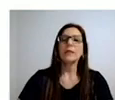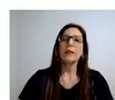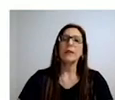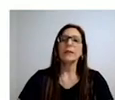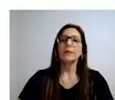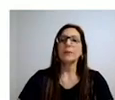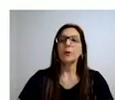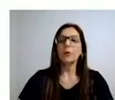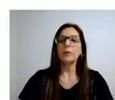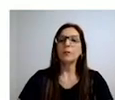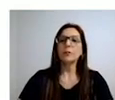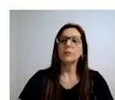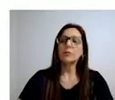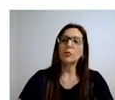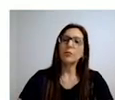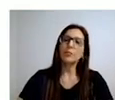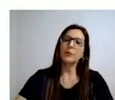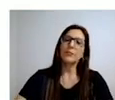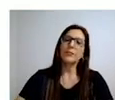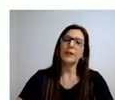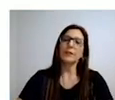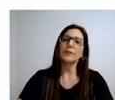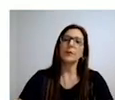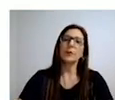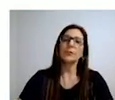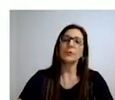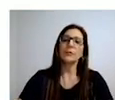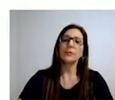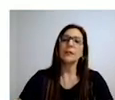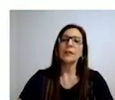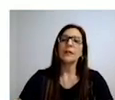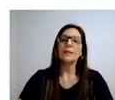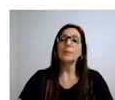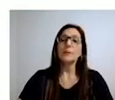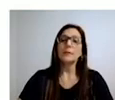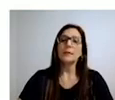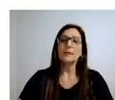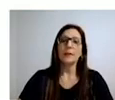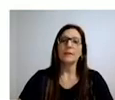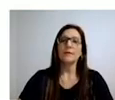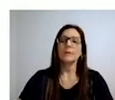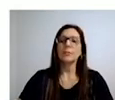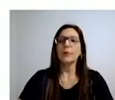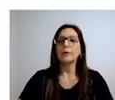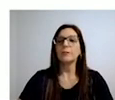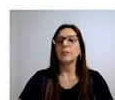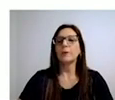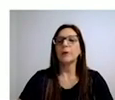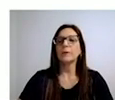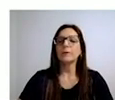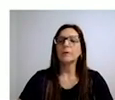se realiza por meio da fusão de dois tipos de células reprodutoras especializadas, chamadas